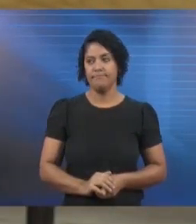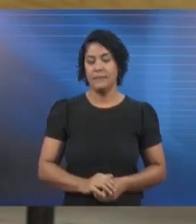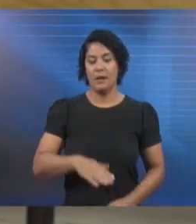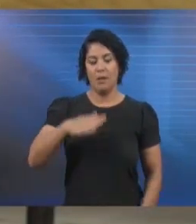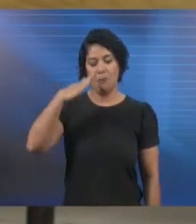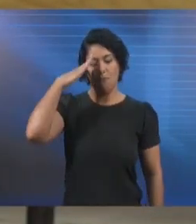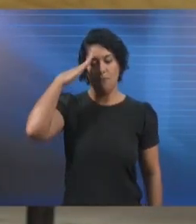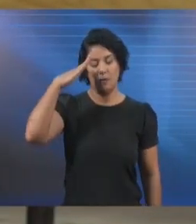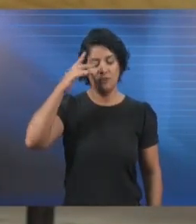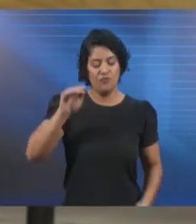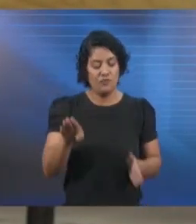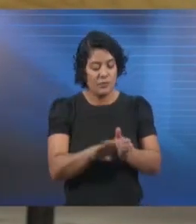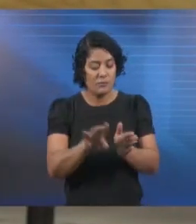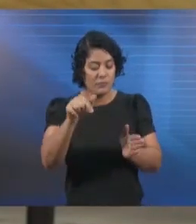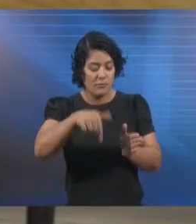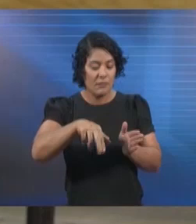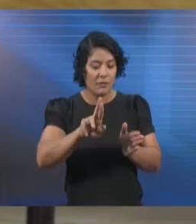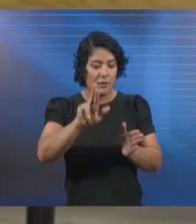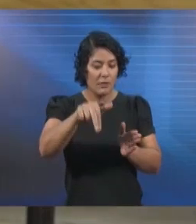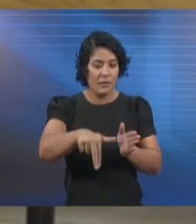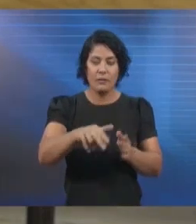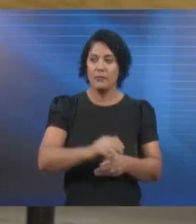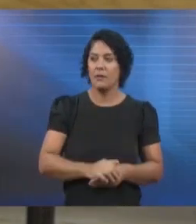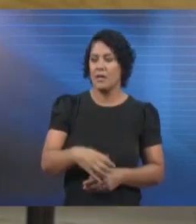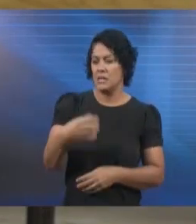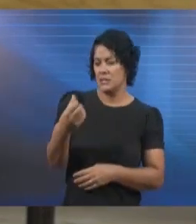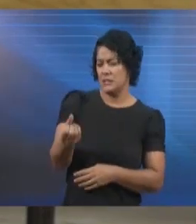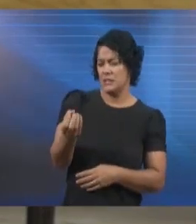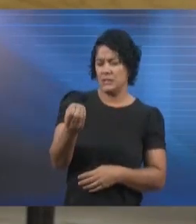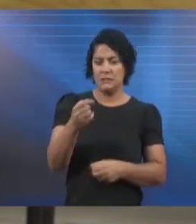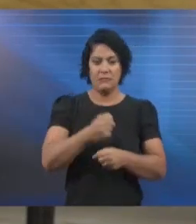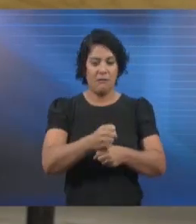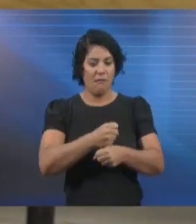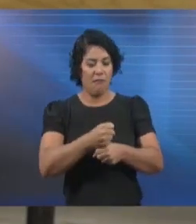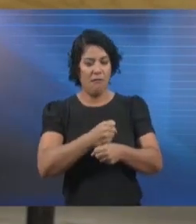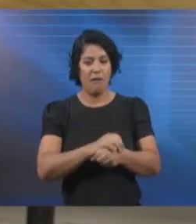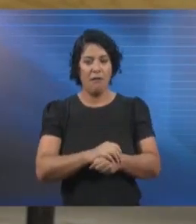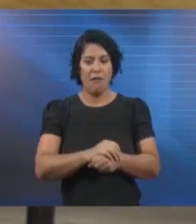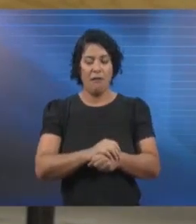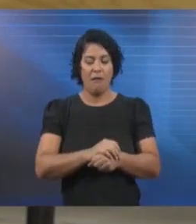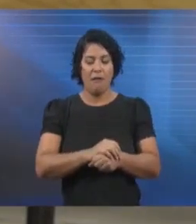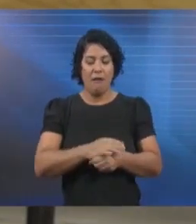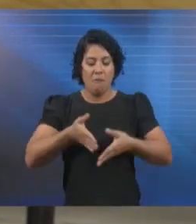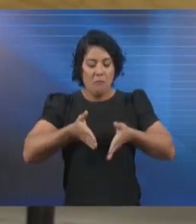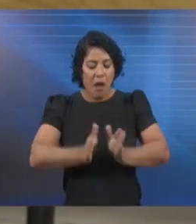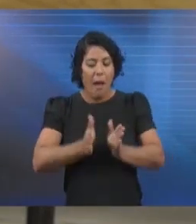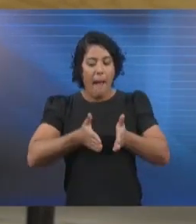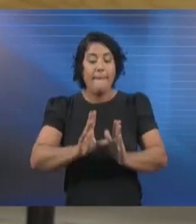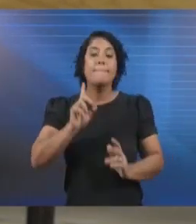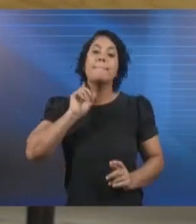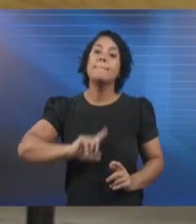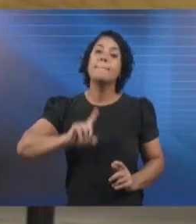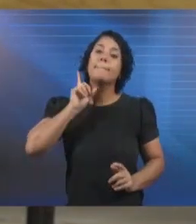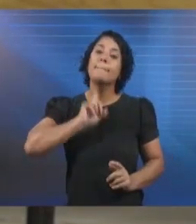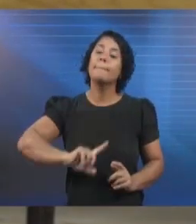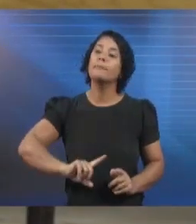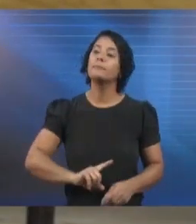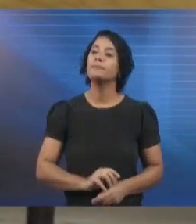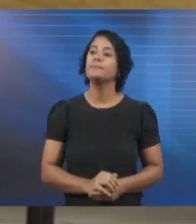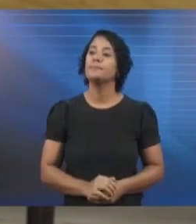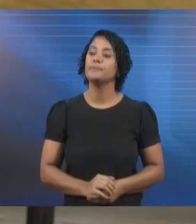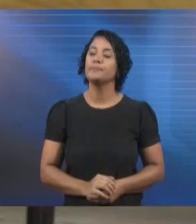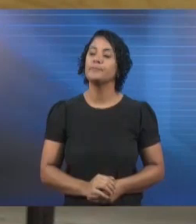chegou ao Rio Grande do Norte há cerca de 60 anos oriundo de Minas Gerais aqui fez grandes